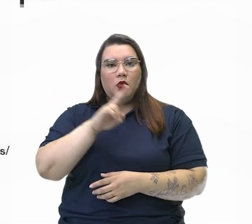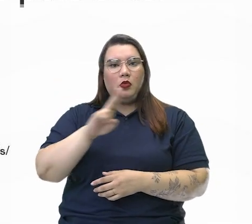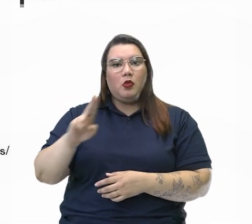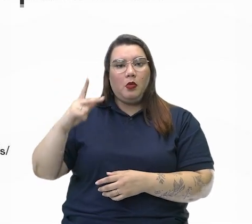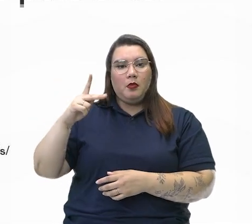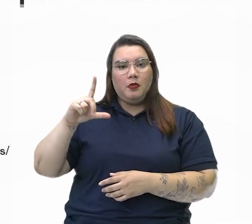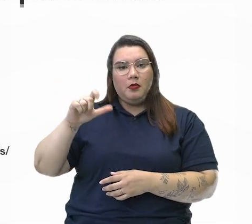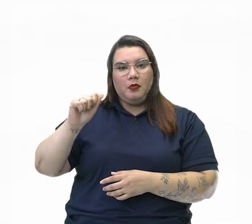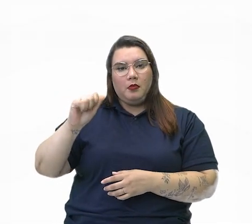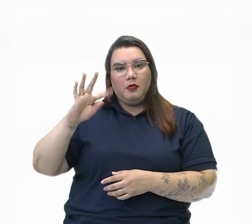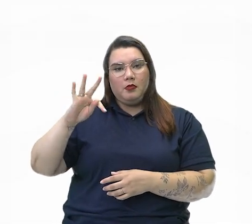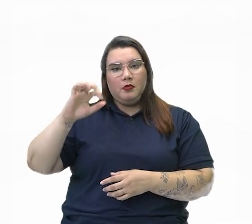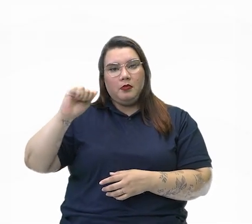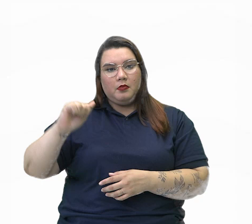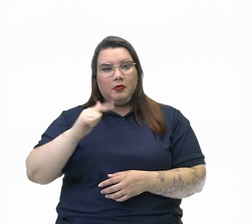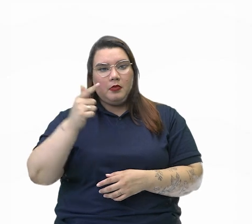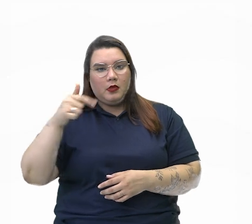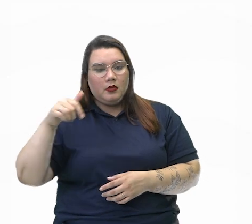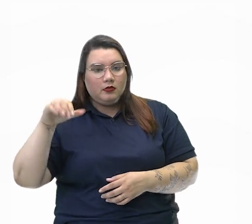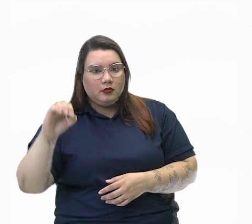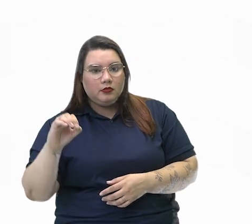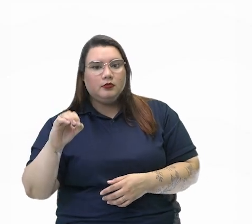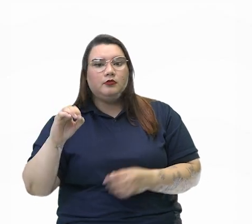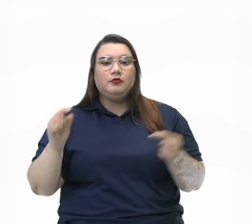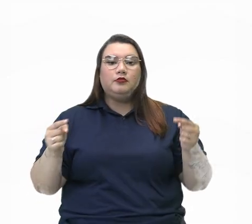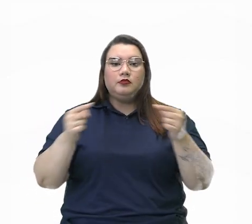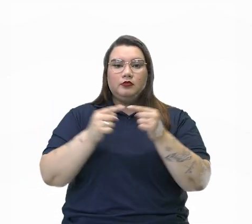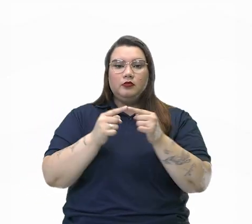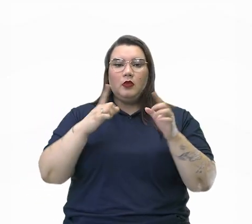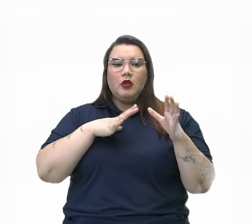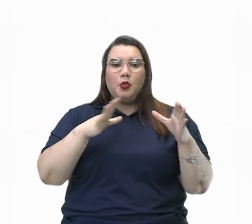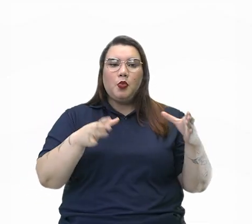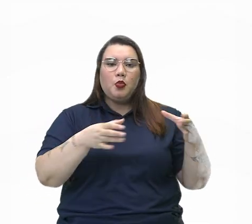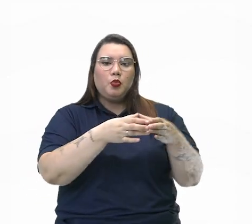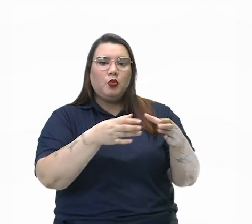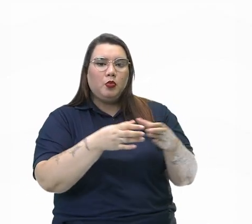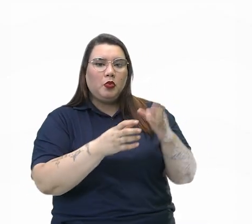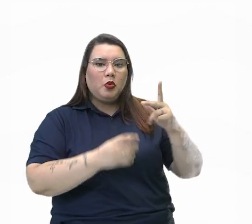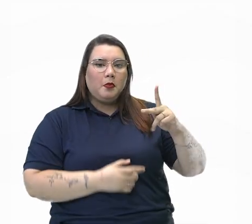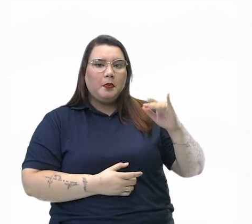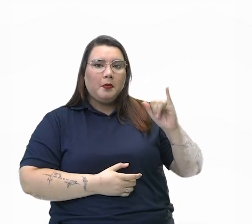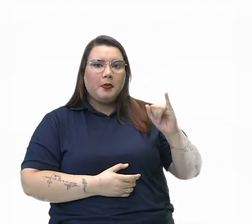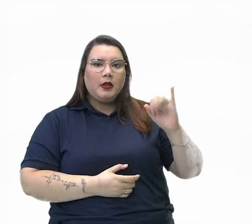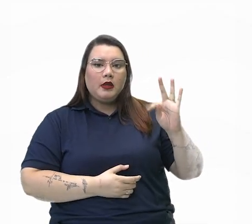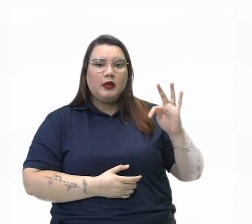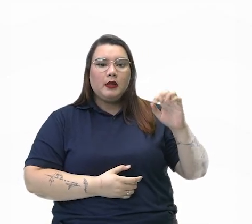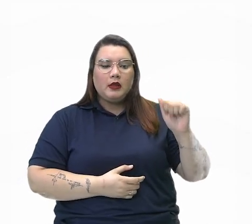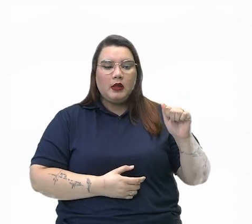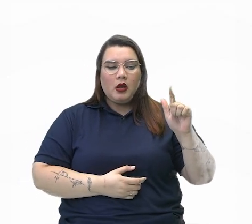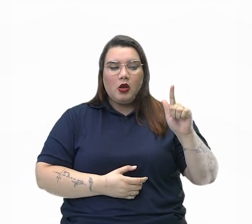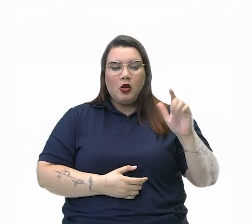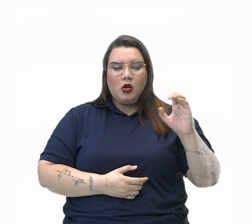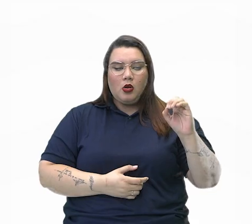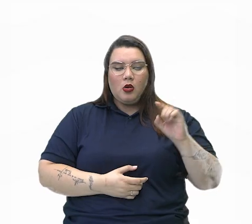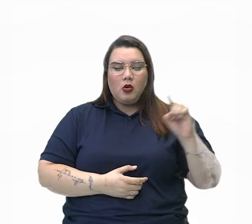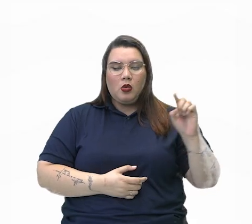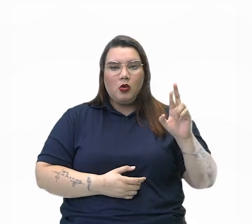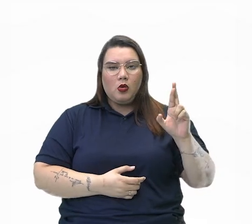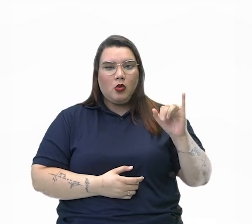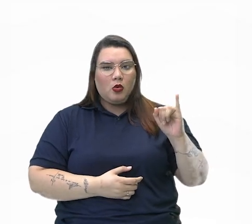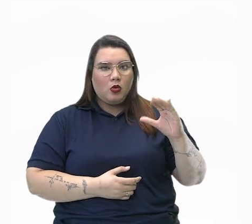Platão. Por outro lado, os pitagóricos acreditavam que a